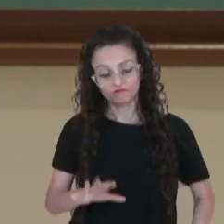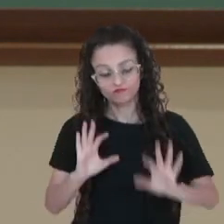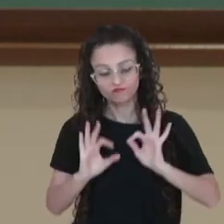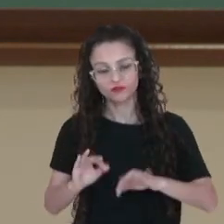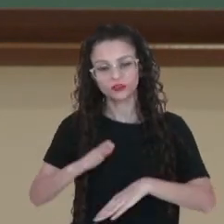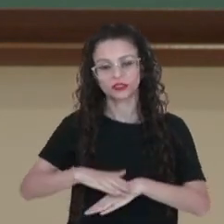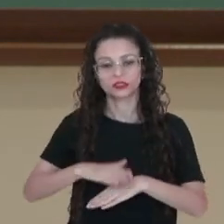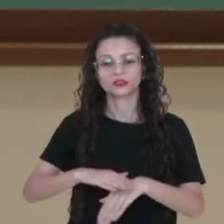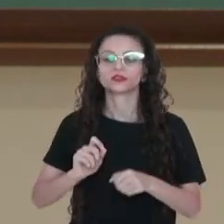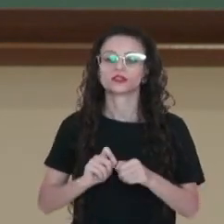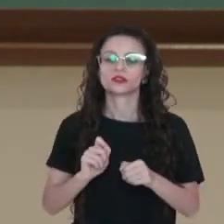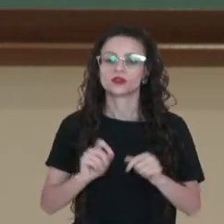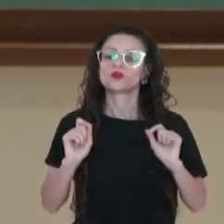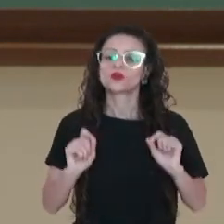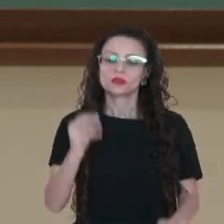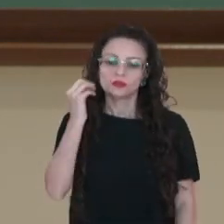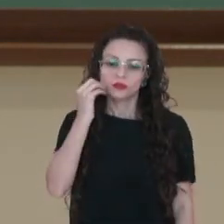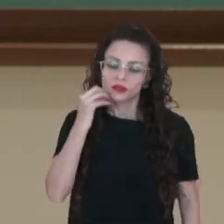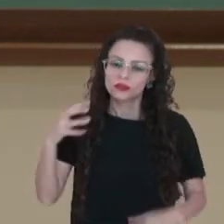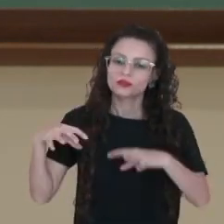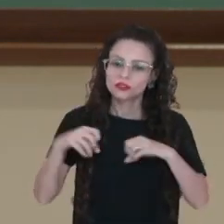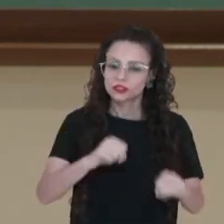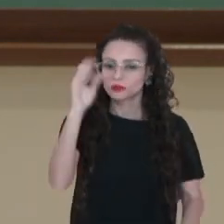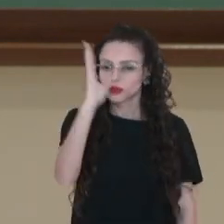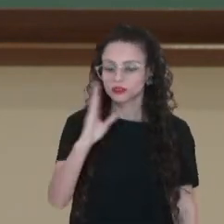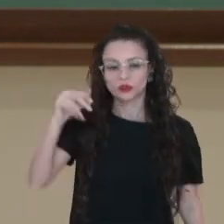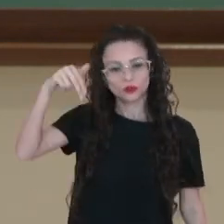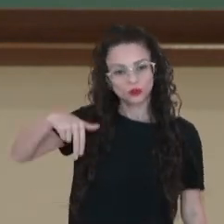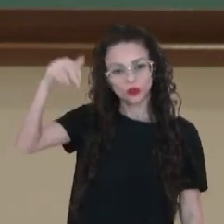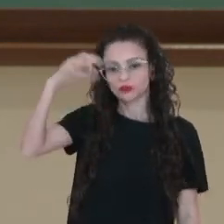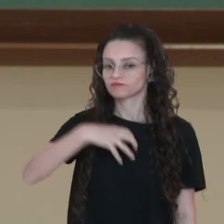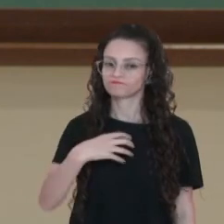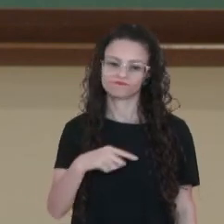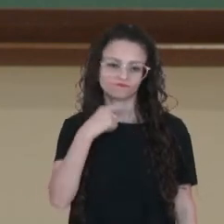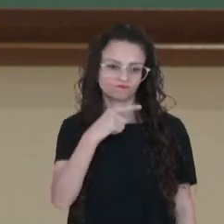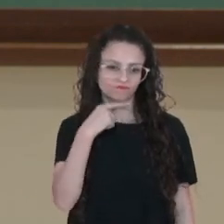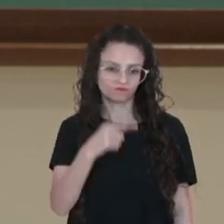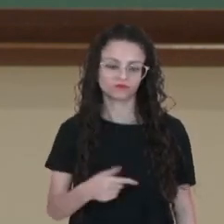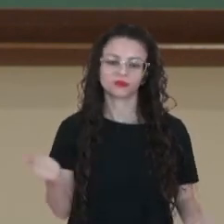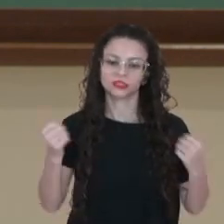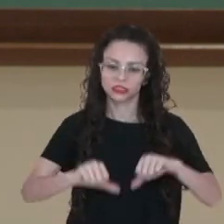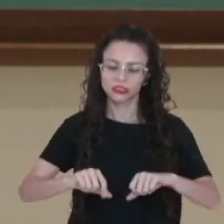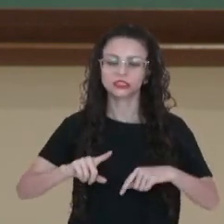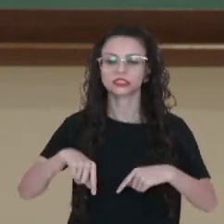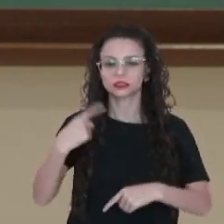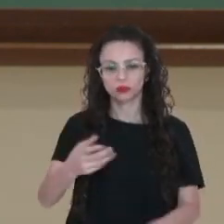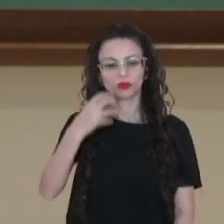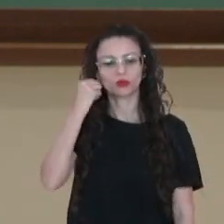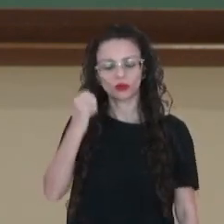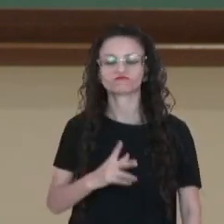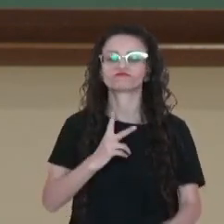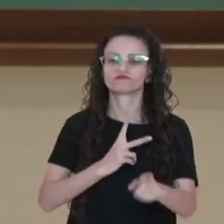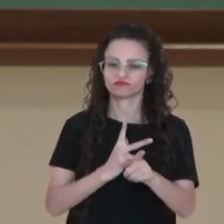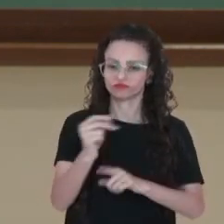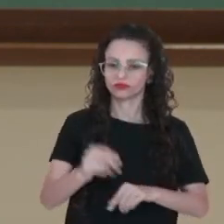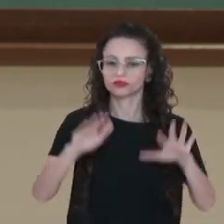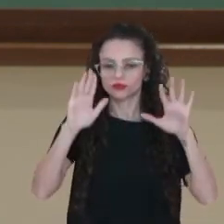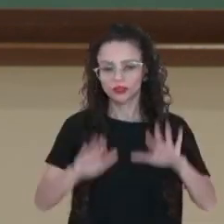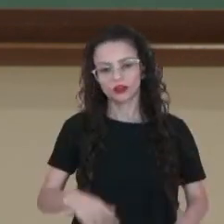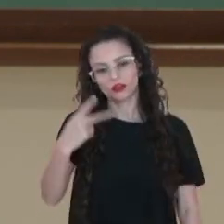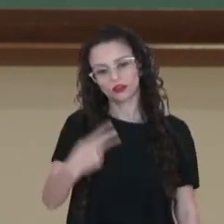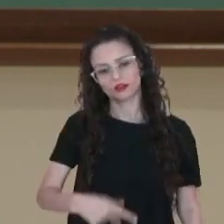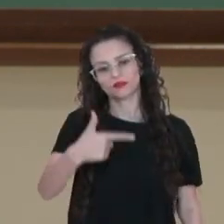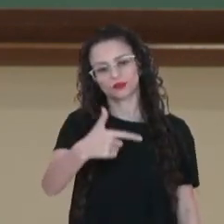fizeram. Tentaram invadir o Brasil da Bahia, não houve êxito, e posteriormente em Pernambuco eles tiveram êxito e ficaram então aqui